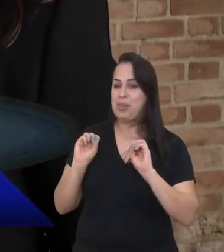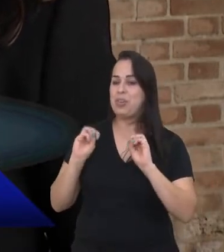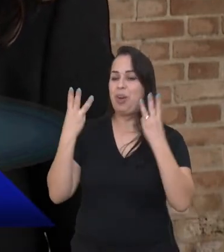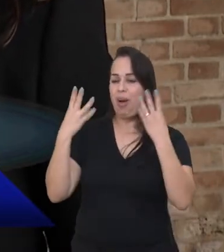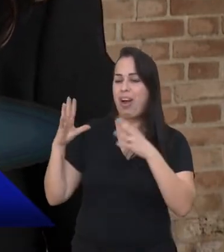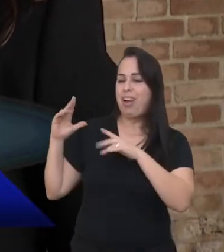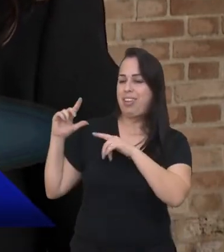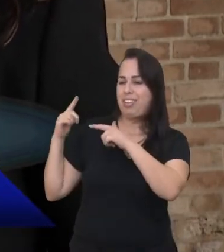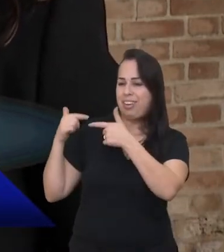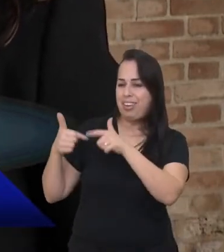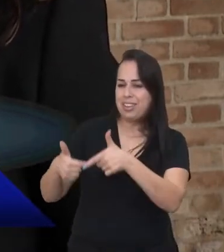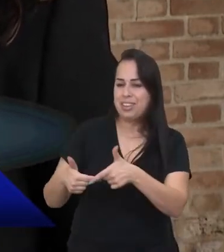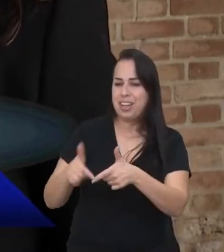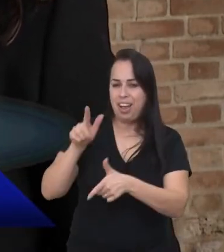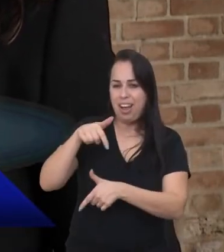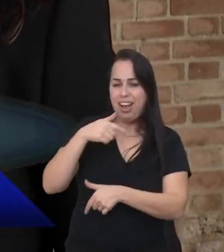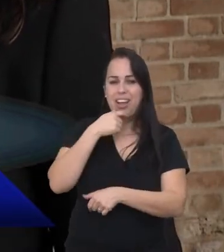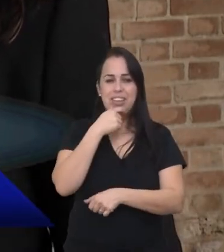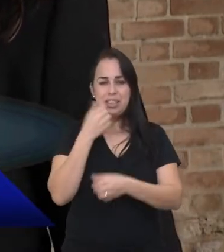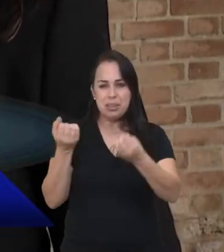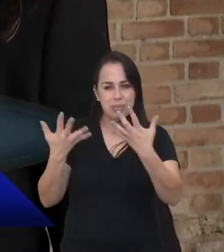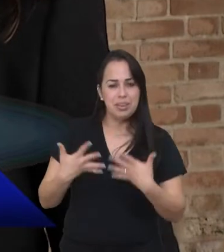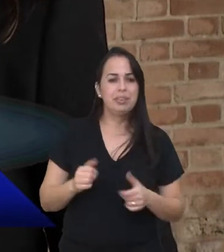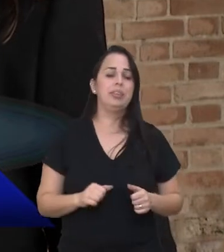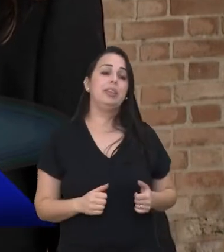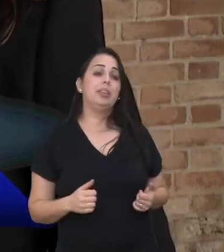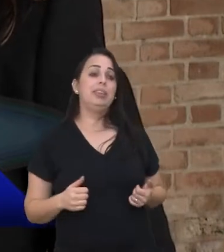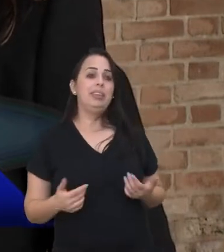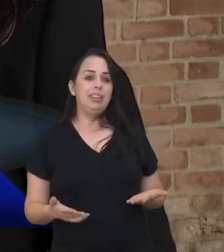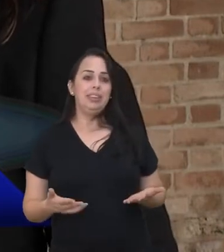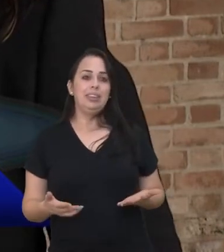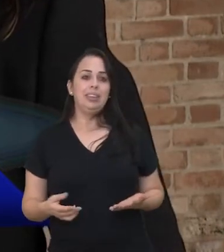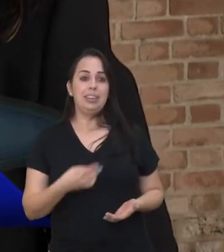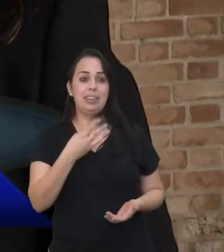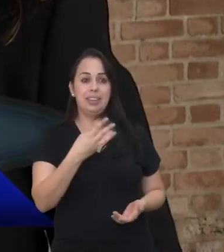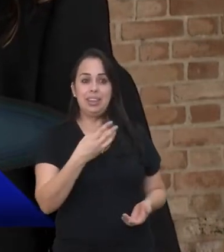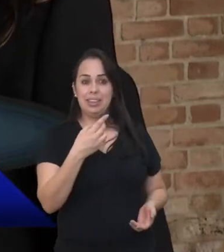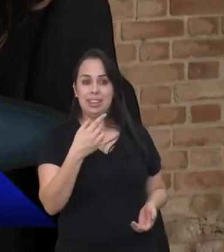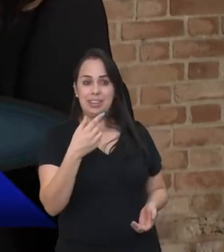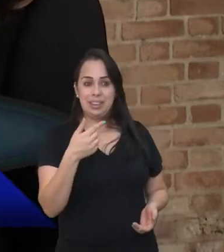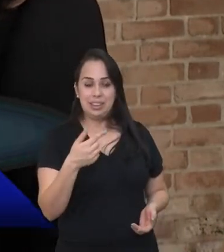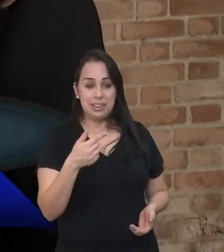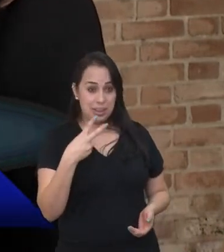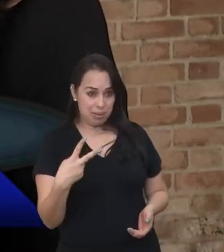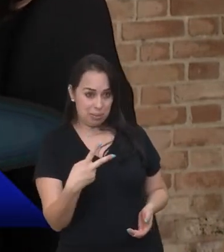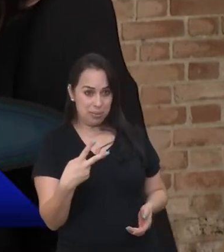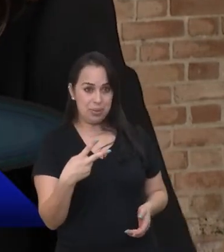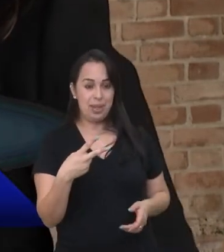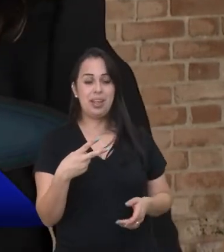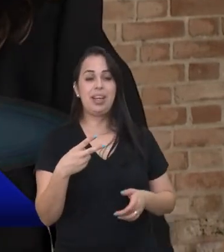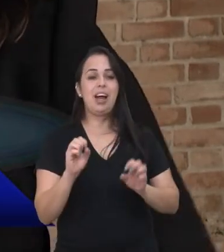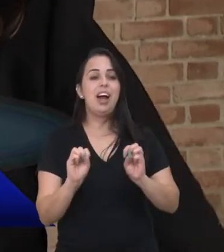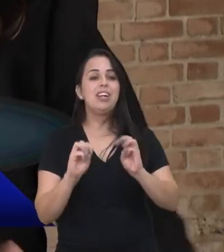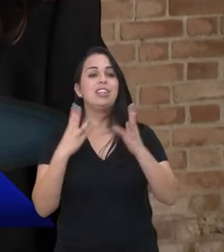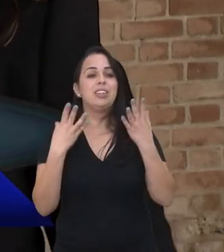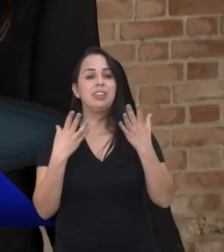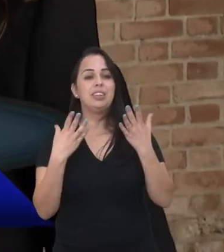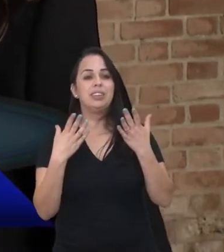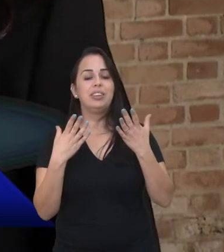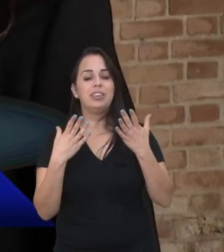tradicional é assim reconhecido no país todo né só um pouco sobre o festival para gente é a 32ª edição e